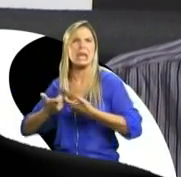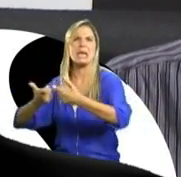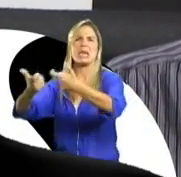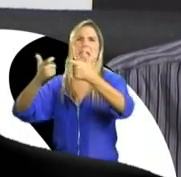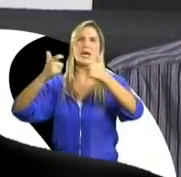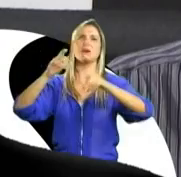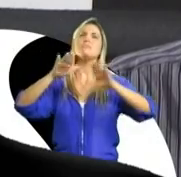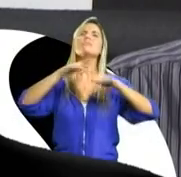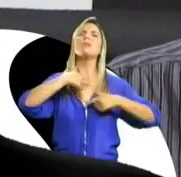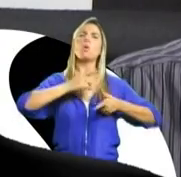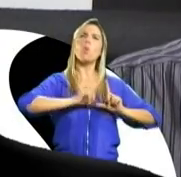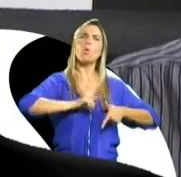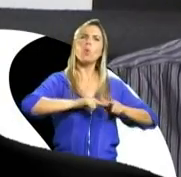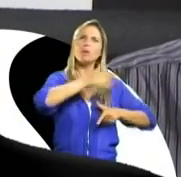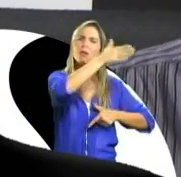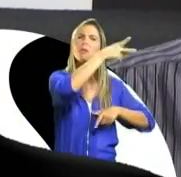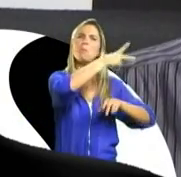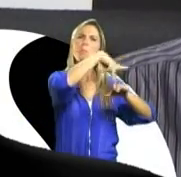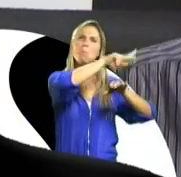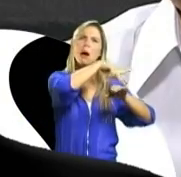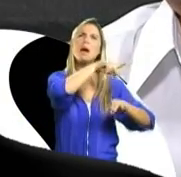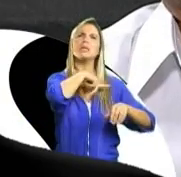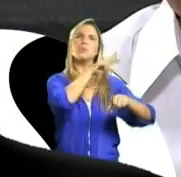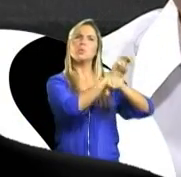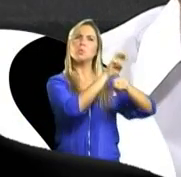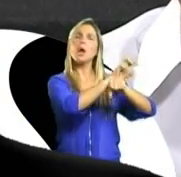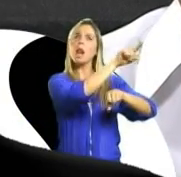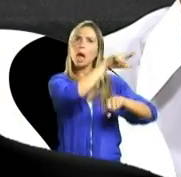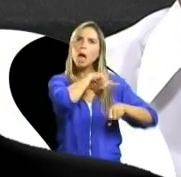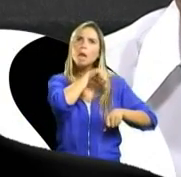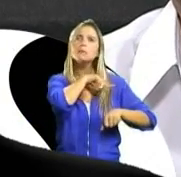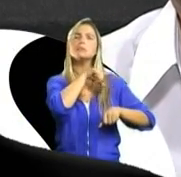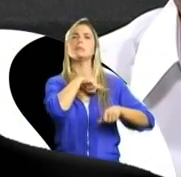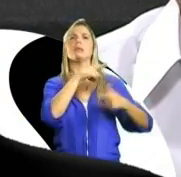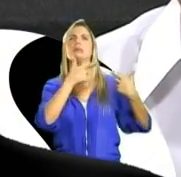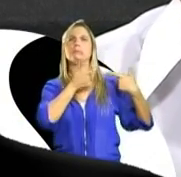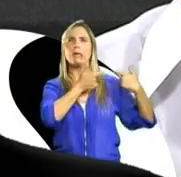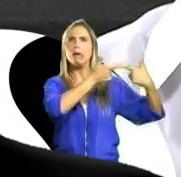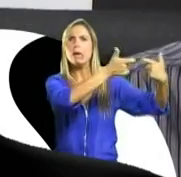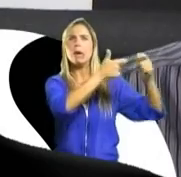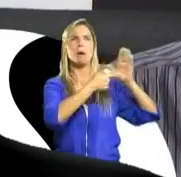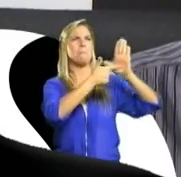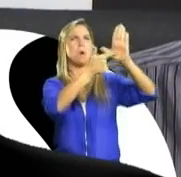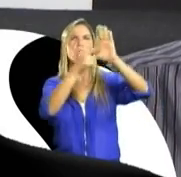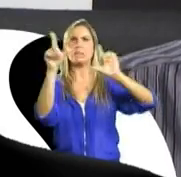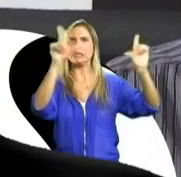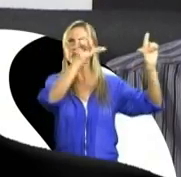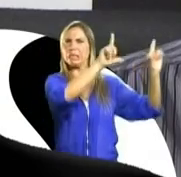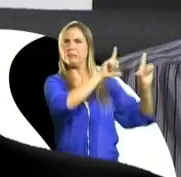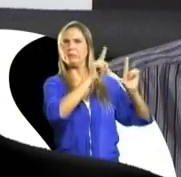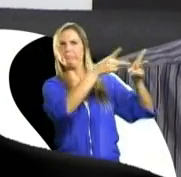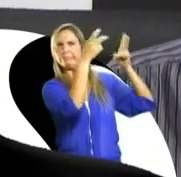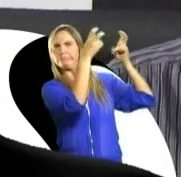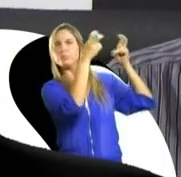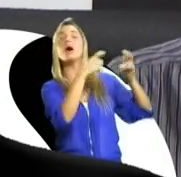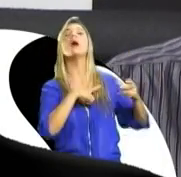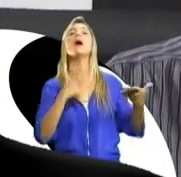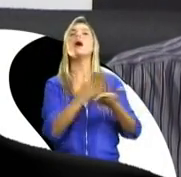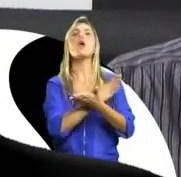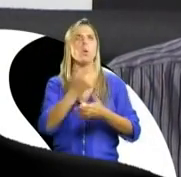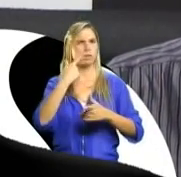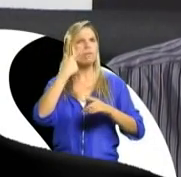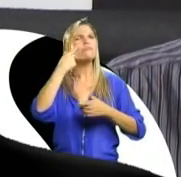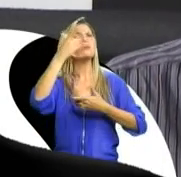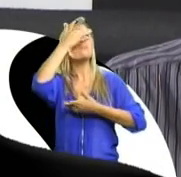que estão em guerra civil, mas que não estão tão presentes assim na mídia. E eu já vi muitos autores brasileiros falando que